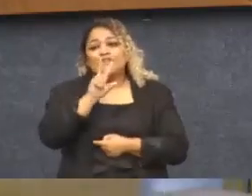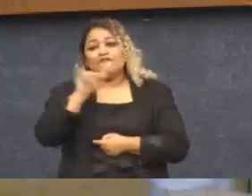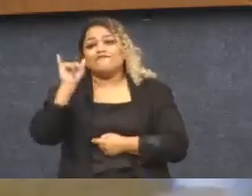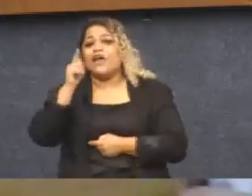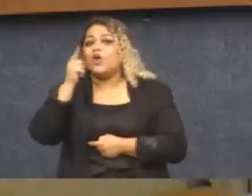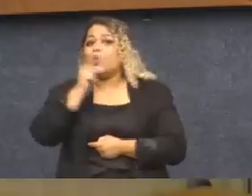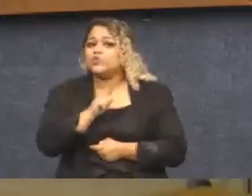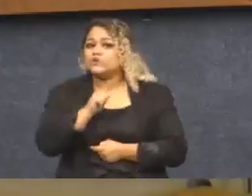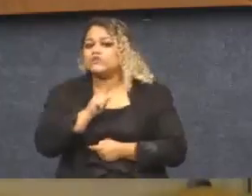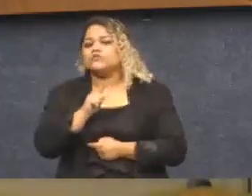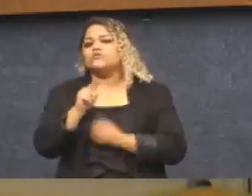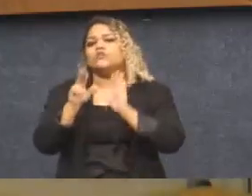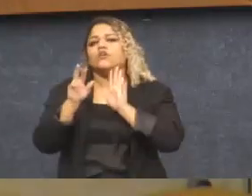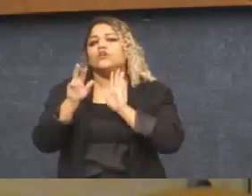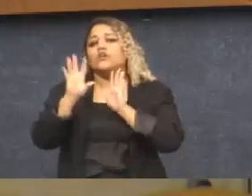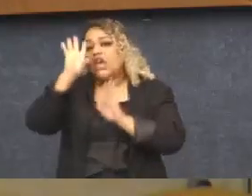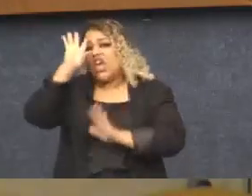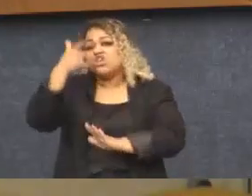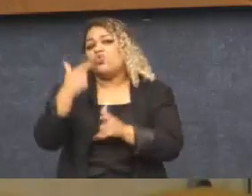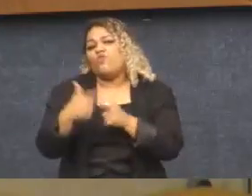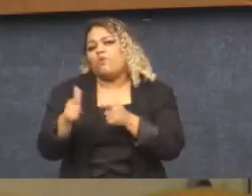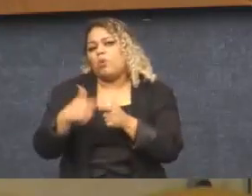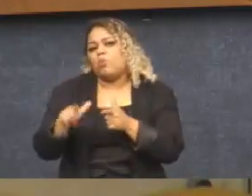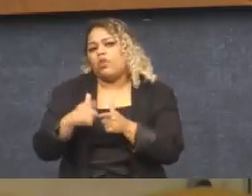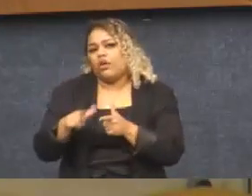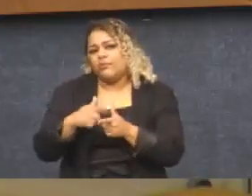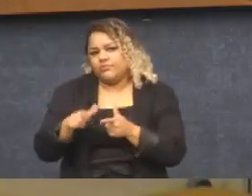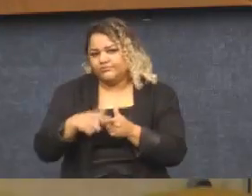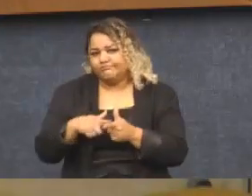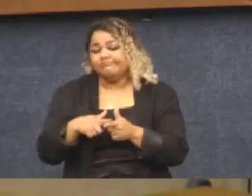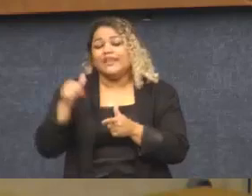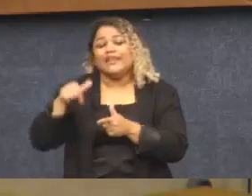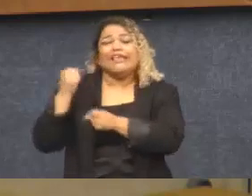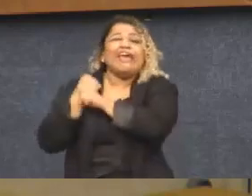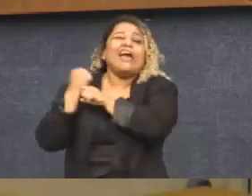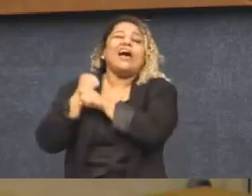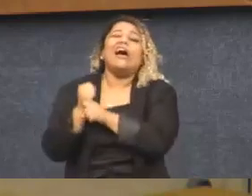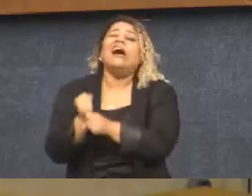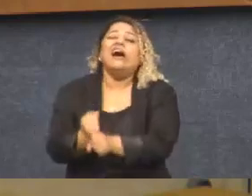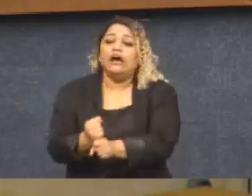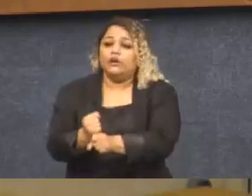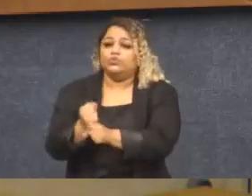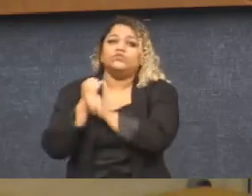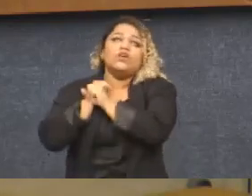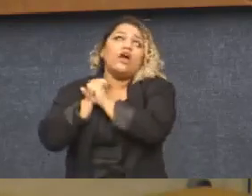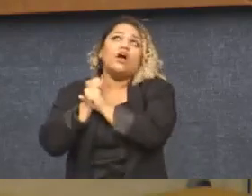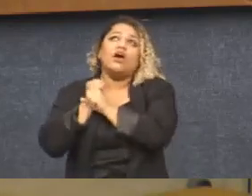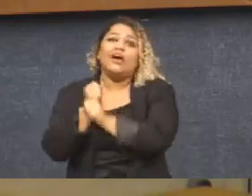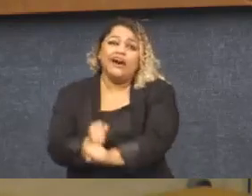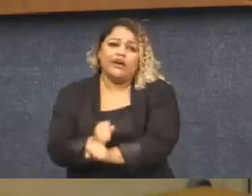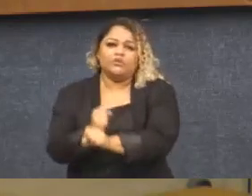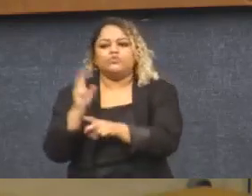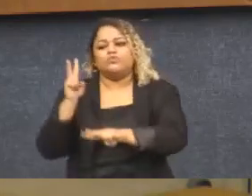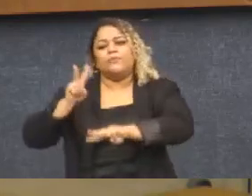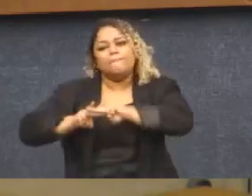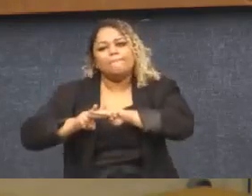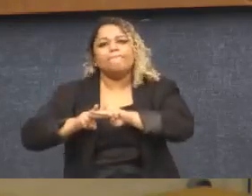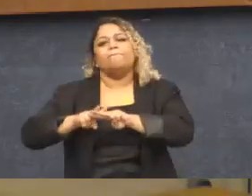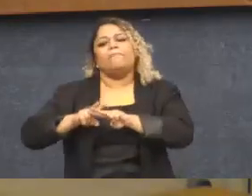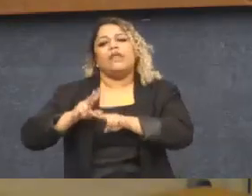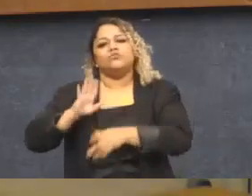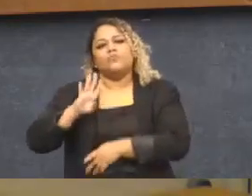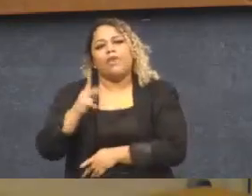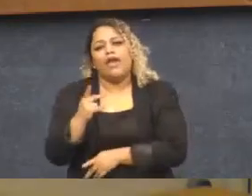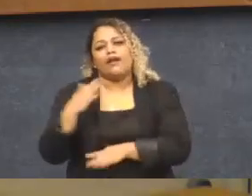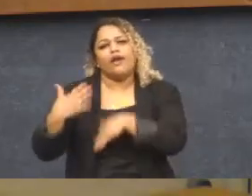resolução dos problemas que há décadas vem travando o desenvolvimento da nossa cidade